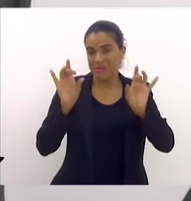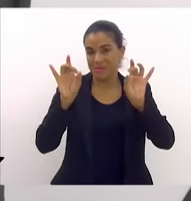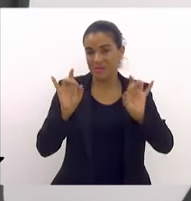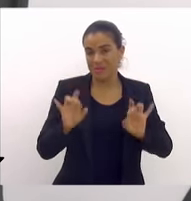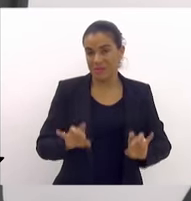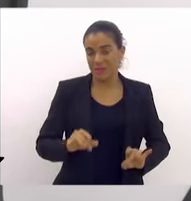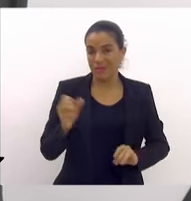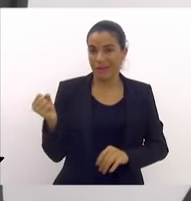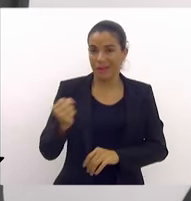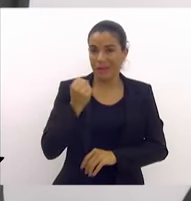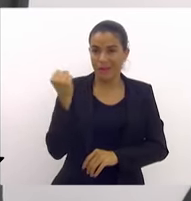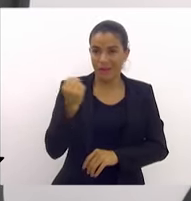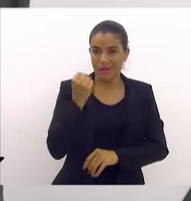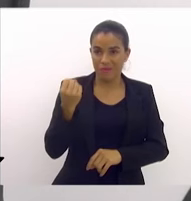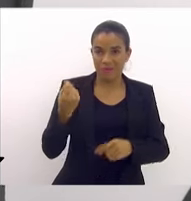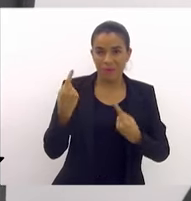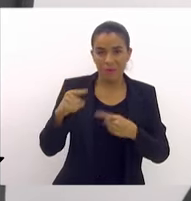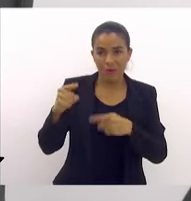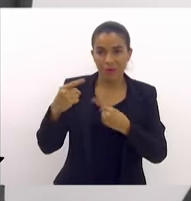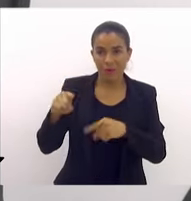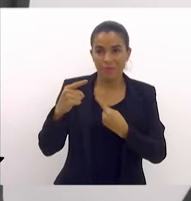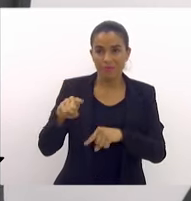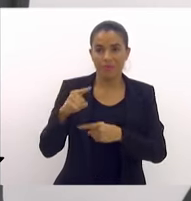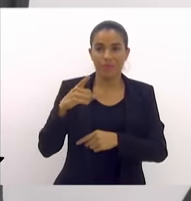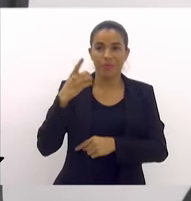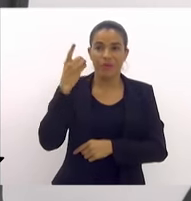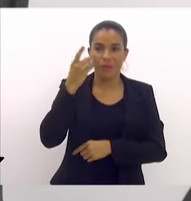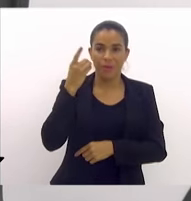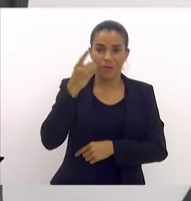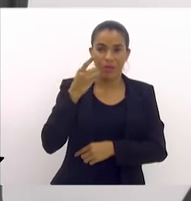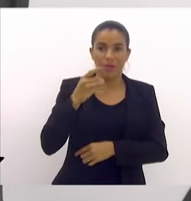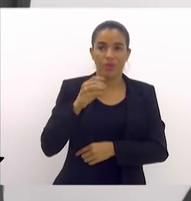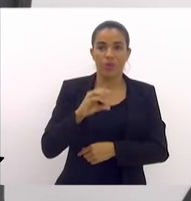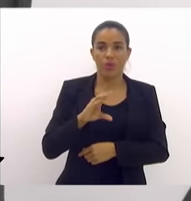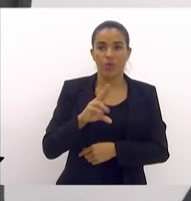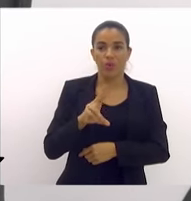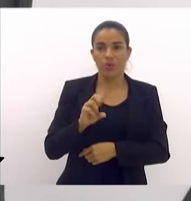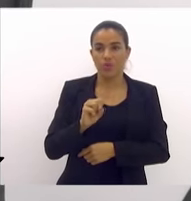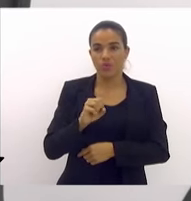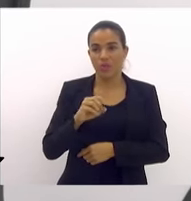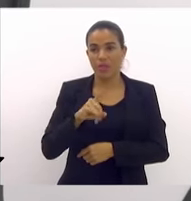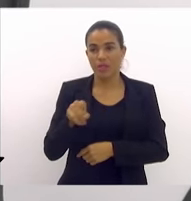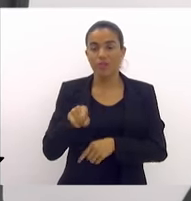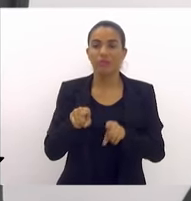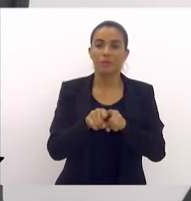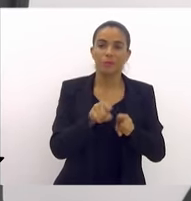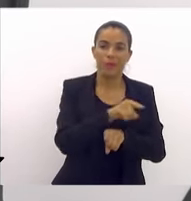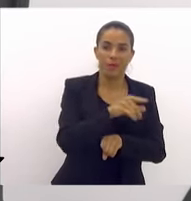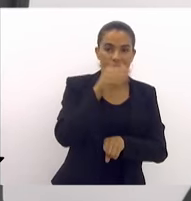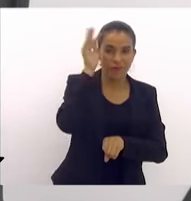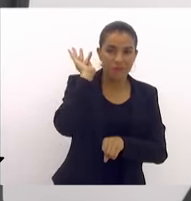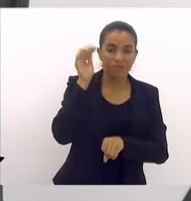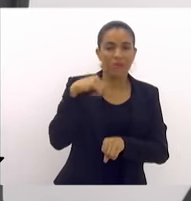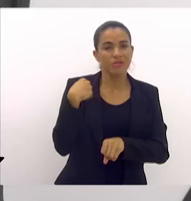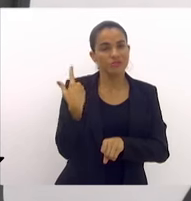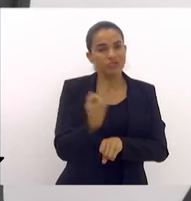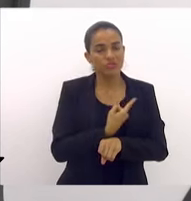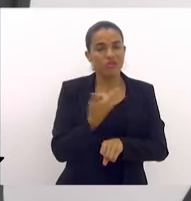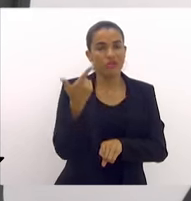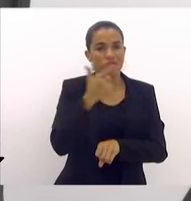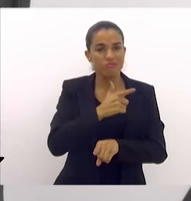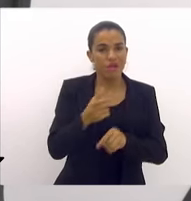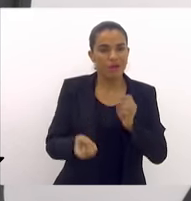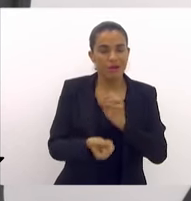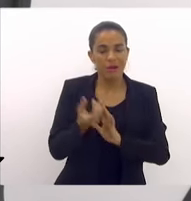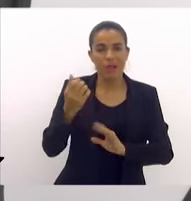questão. Fazer uma provocação aos deputados Vinícius Cozolino, que foi o autor da matéria, e ao deputado Fred, relator, para que a gente possa estabelecer aqui algum